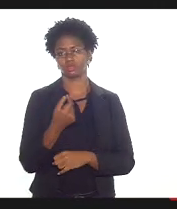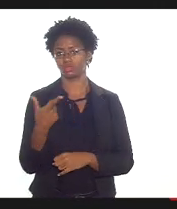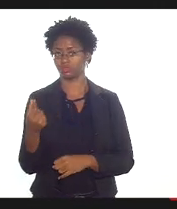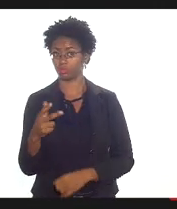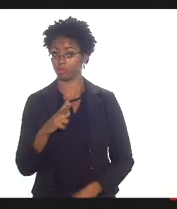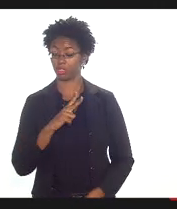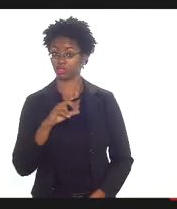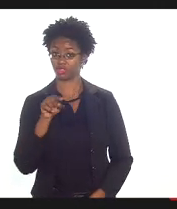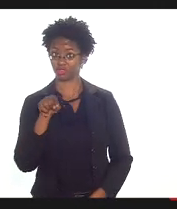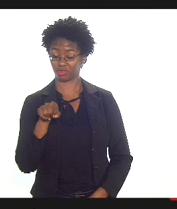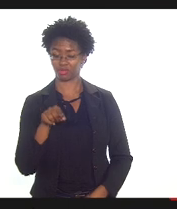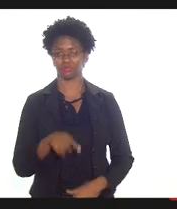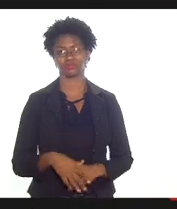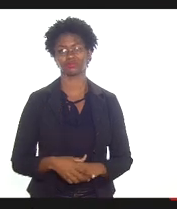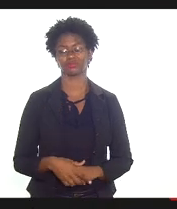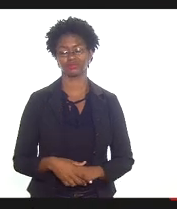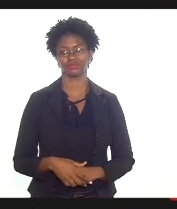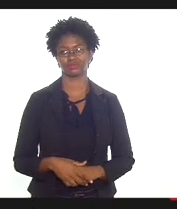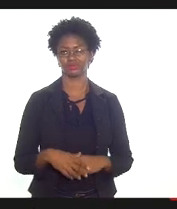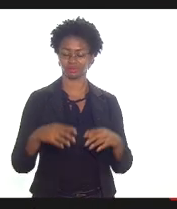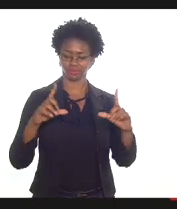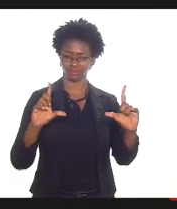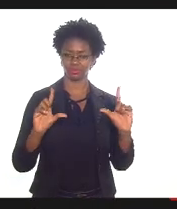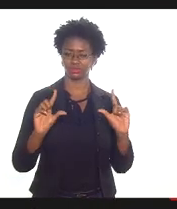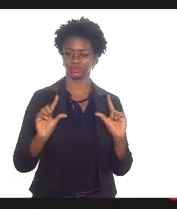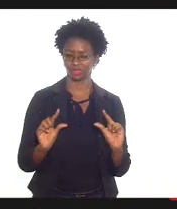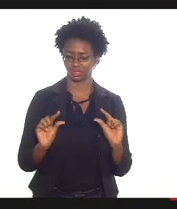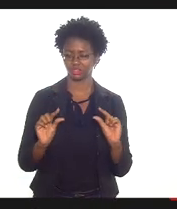particular, a queda prevista